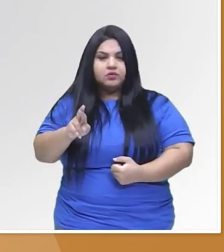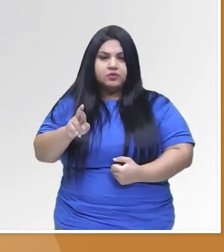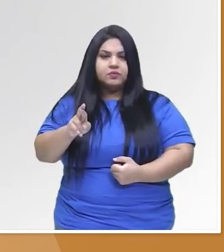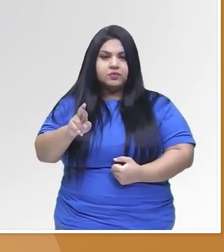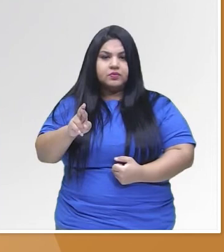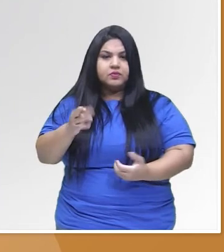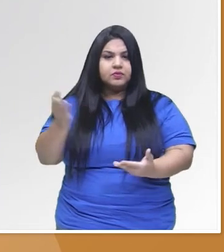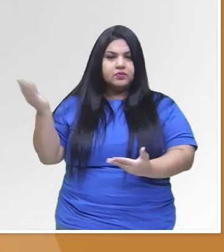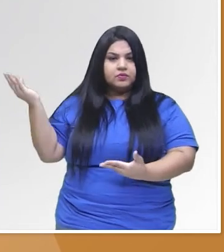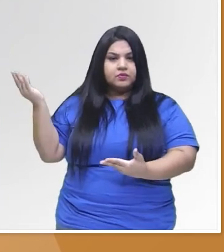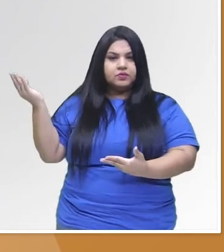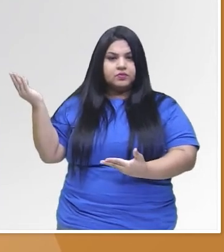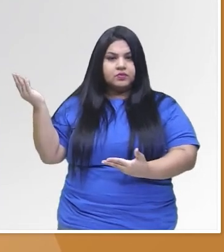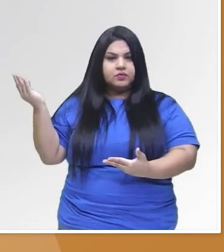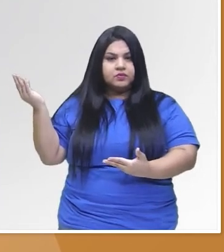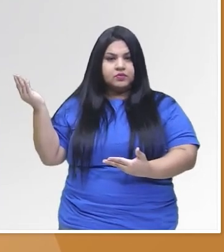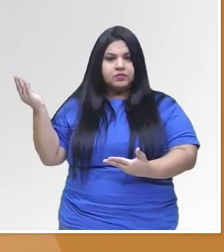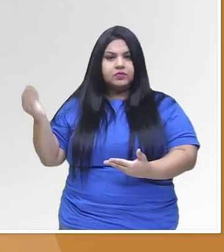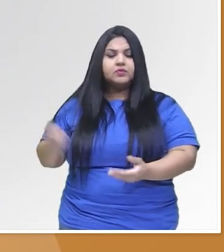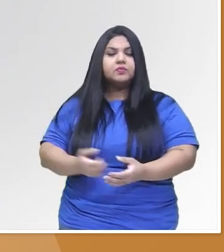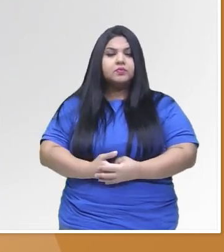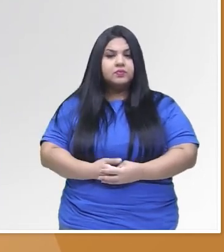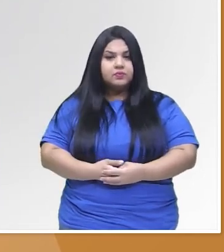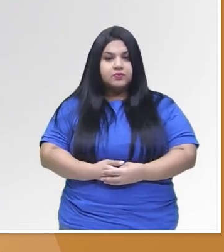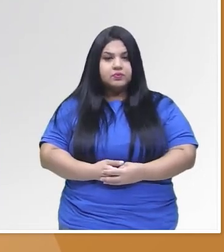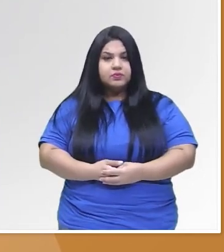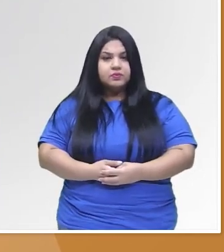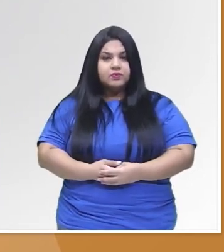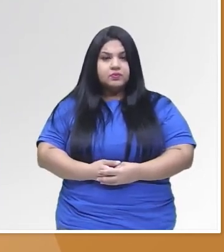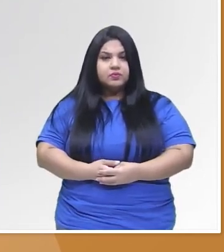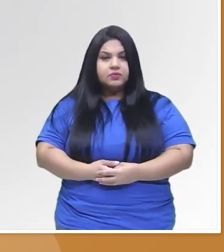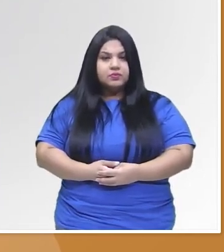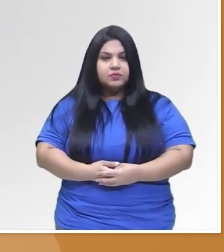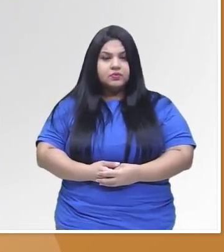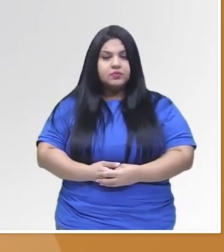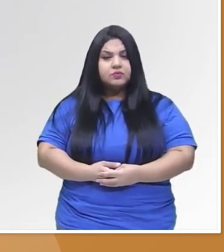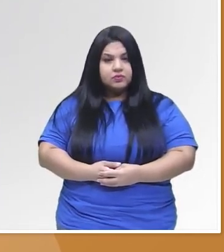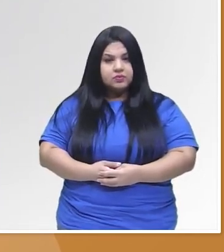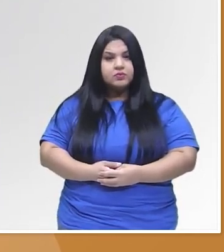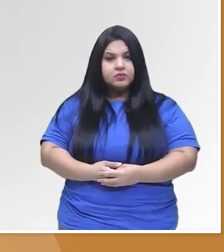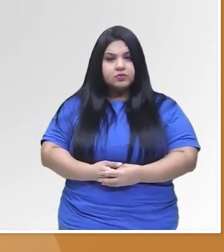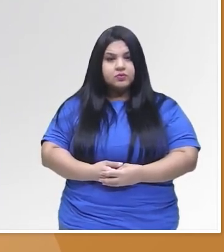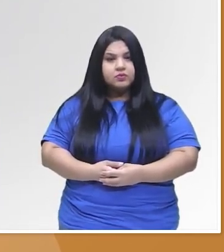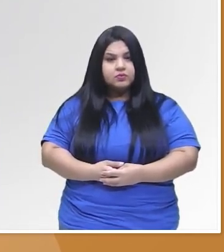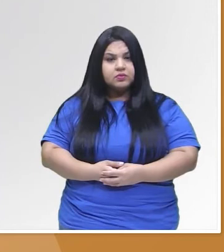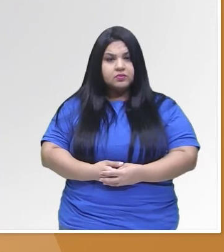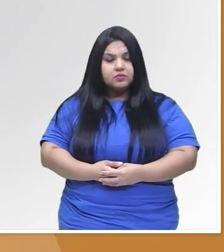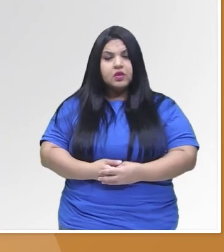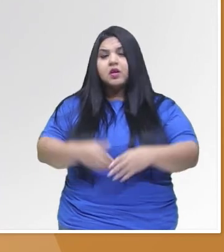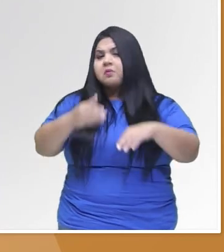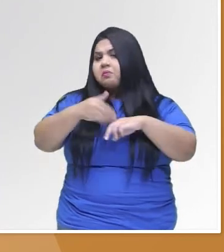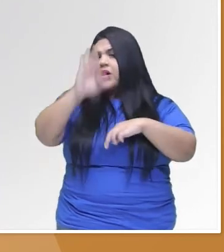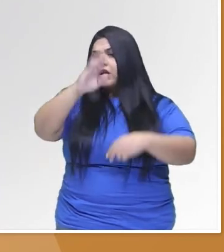aqui, tá bom? A soma da atividade agropecuária com a atividade industrial dá os serviços, que representa mais de